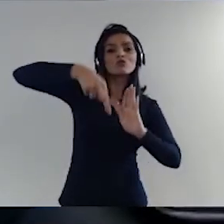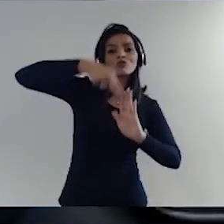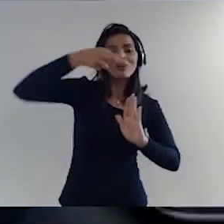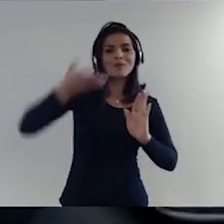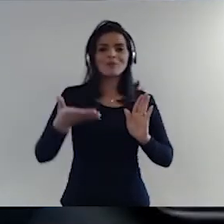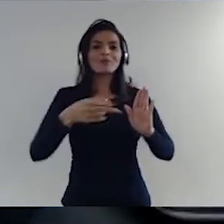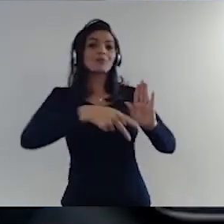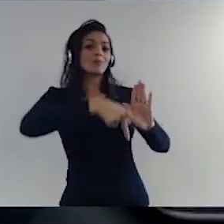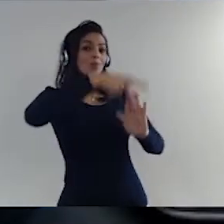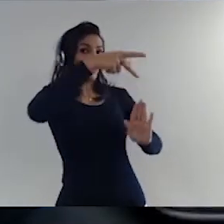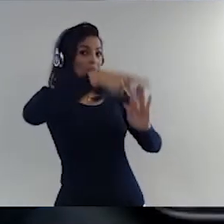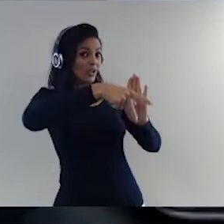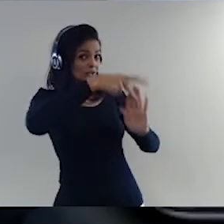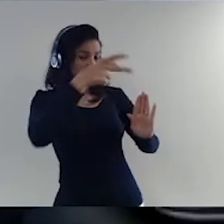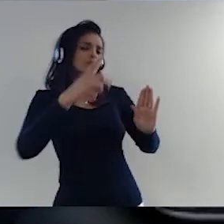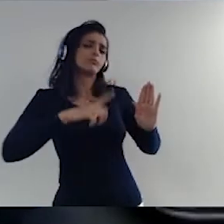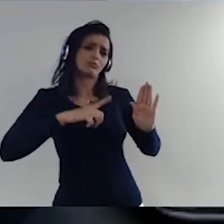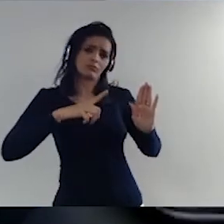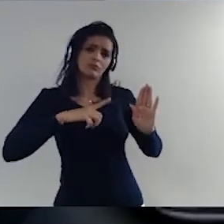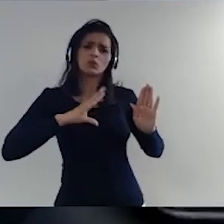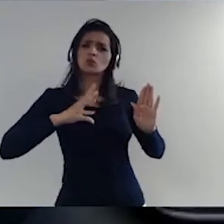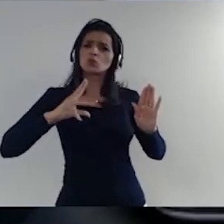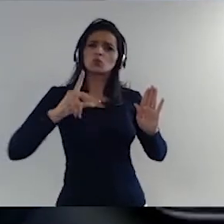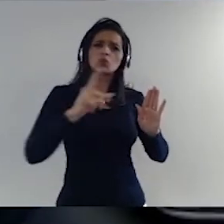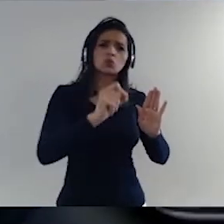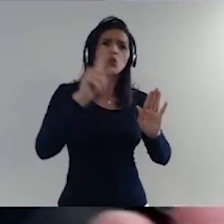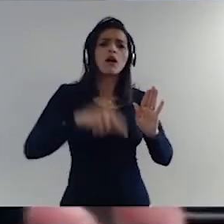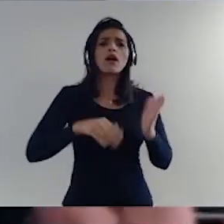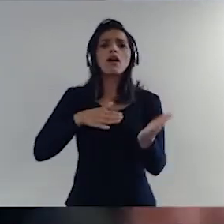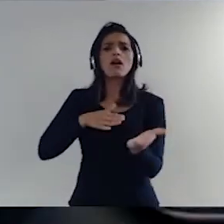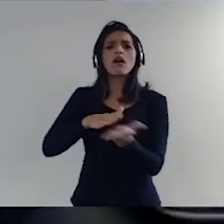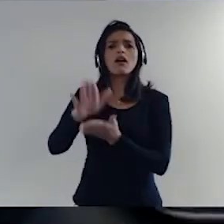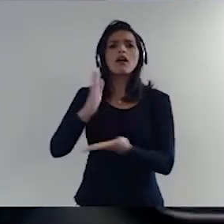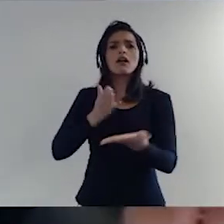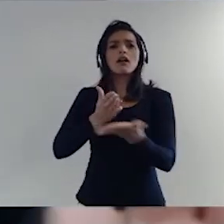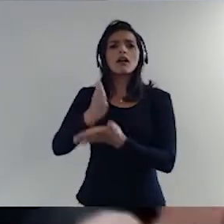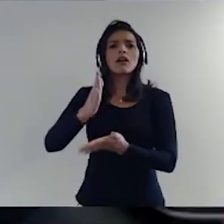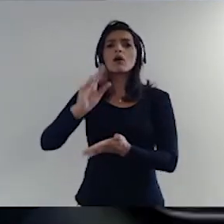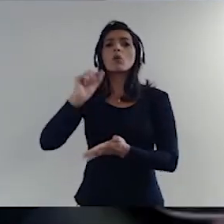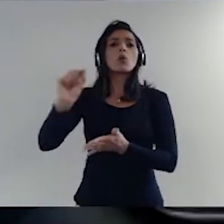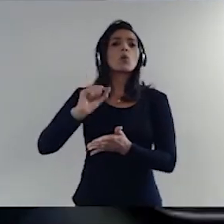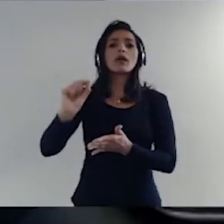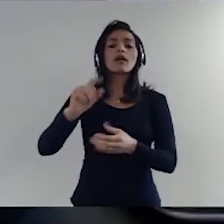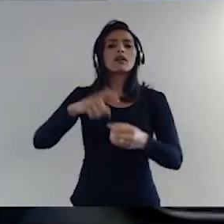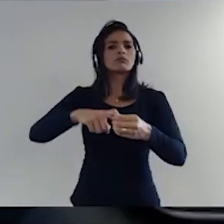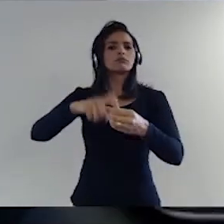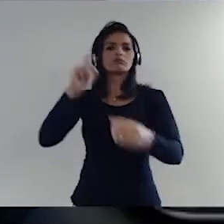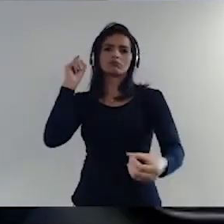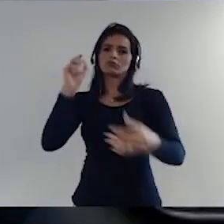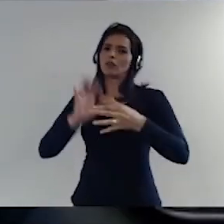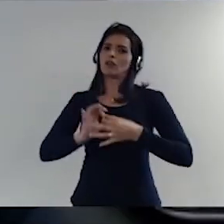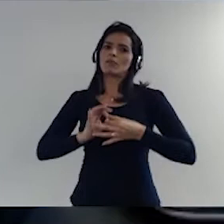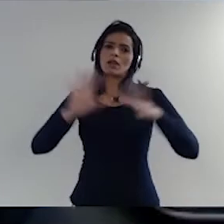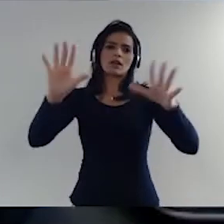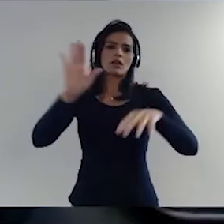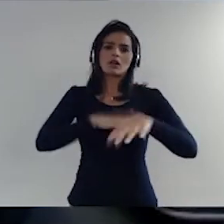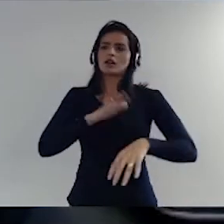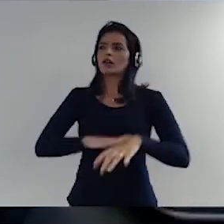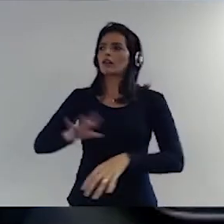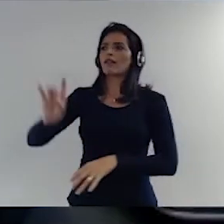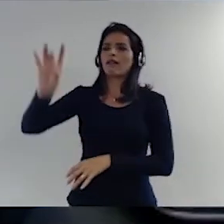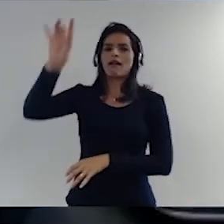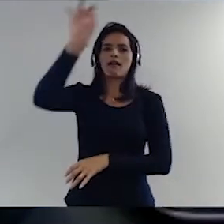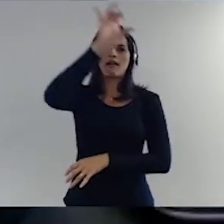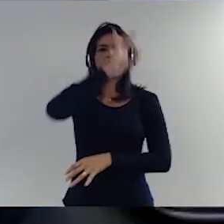são portarias, todas elas editadas sobre a rubrica da independência dos tribunais. Mas